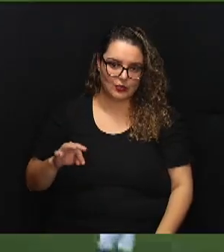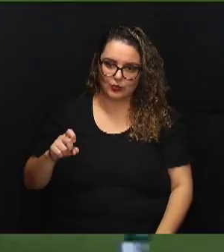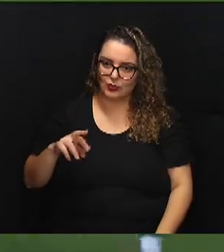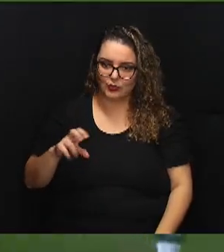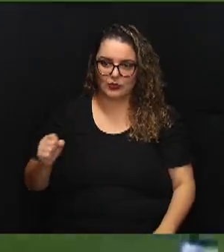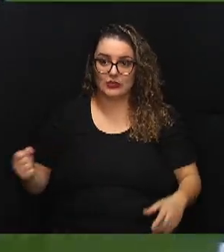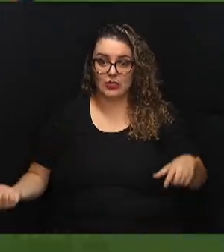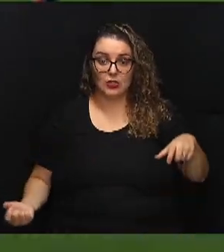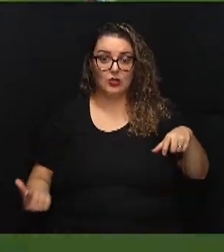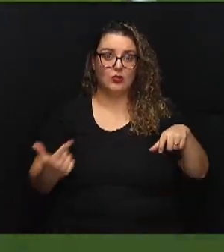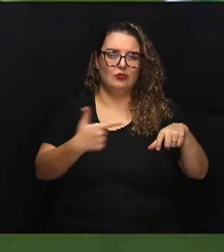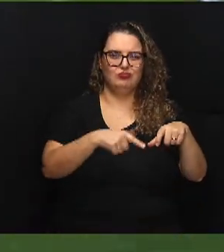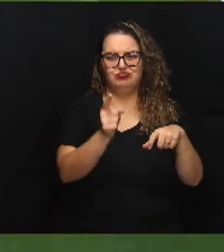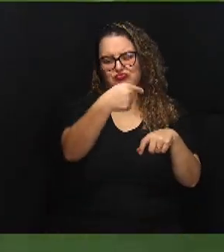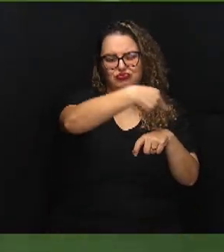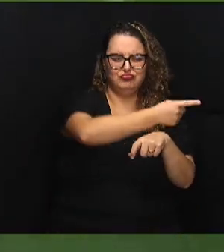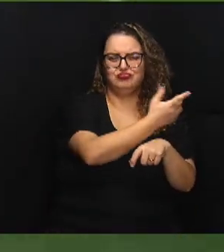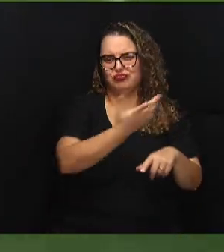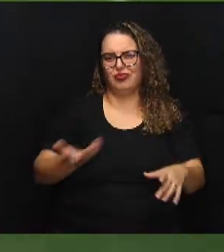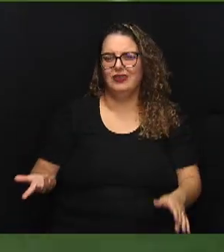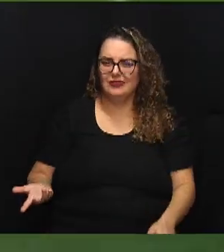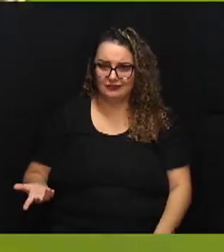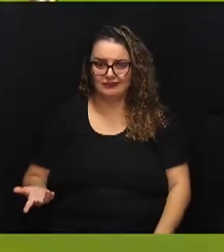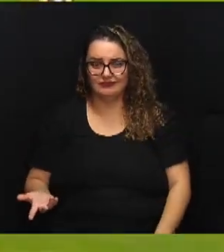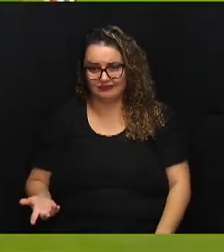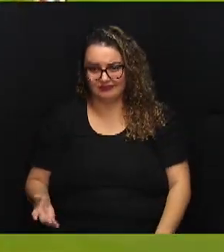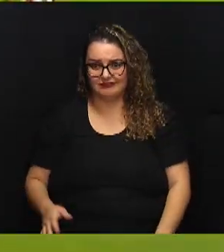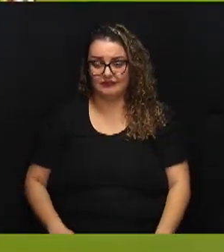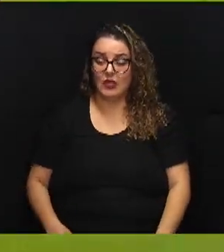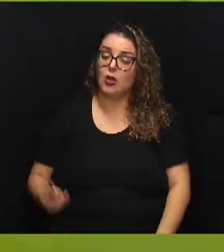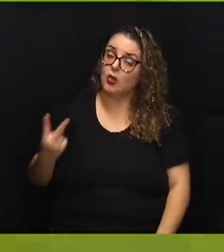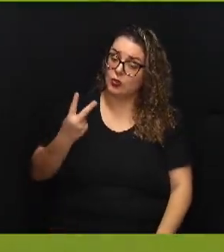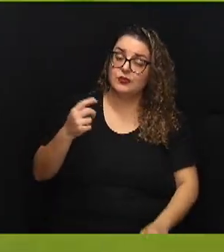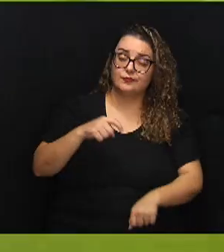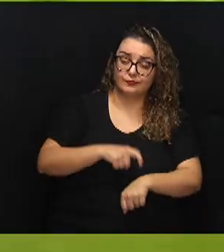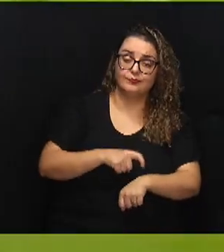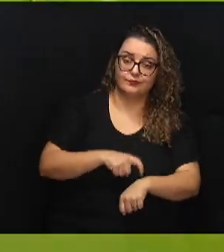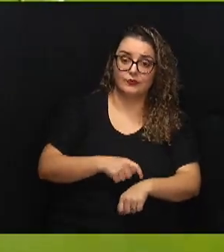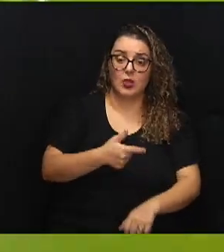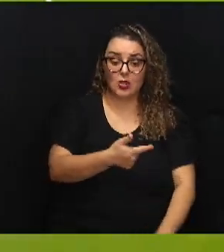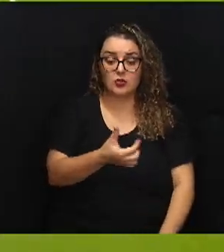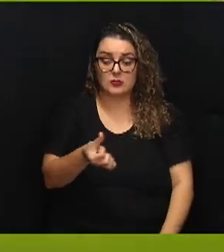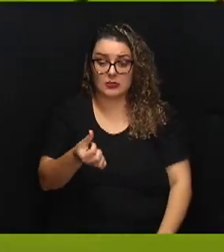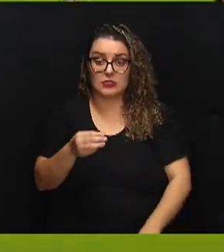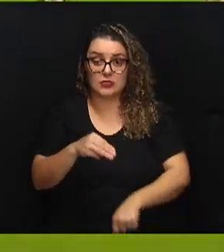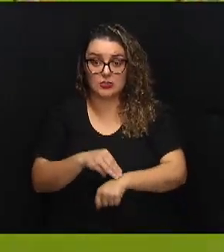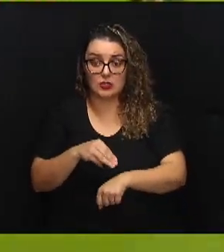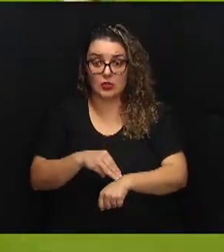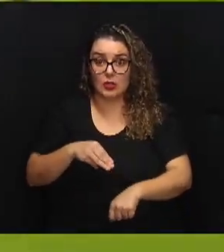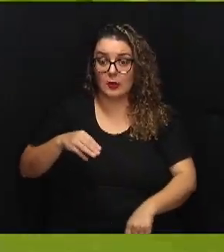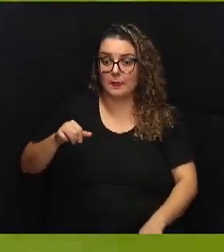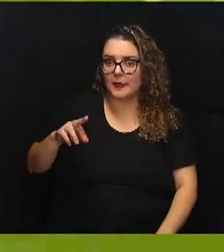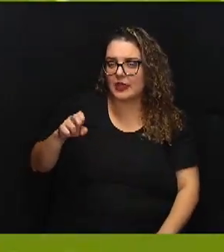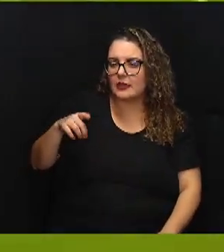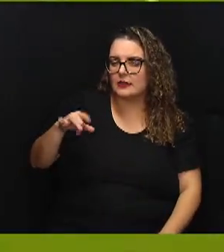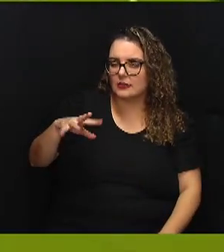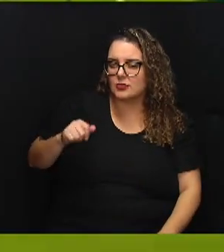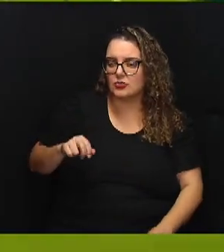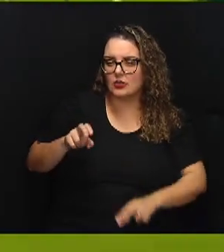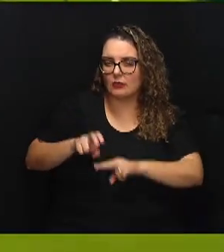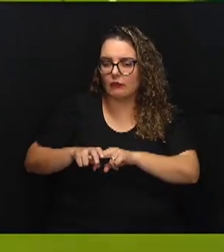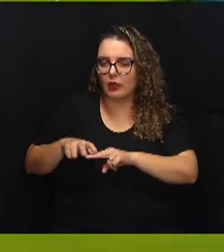mandou todo torto por cima. No segundo tempo, aos 26 minutos, Mirandinha saiu do banco